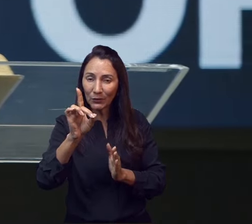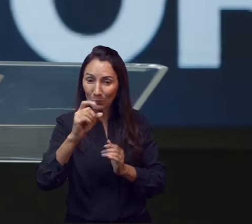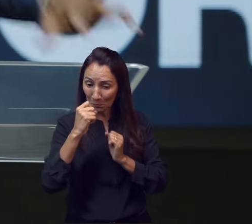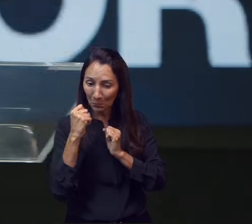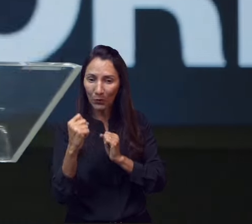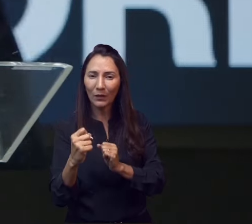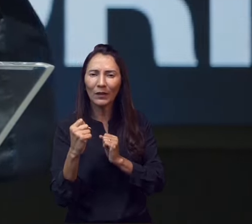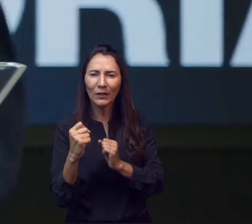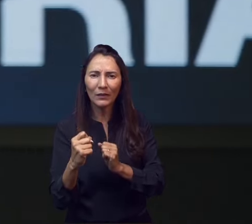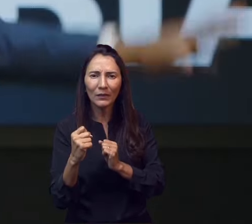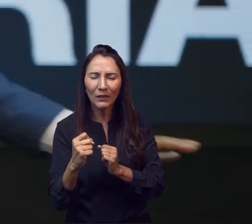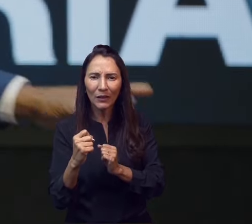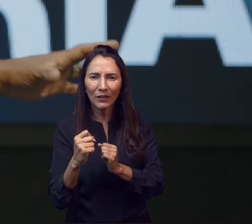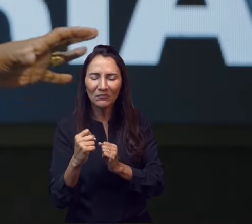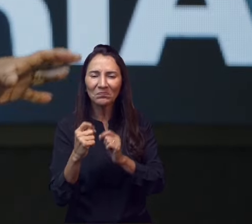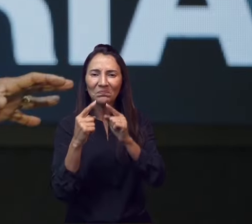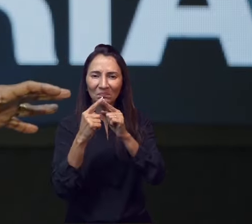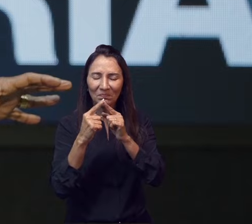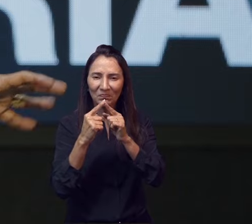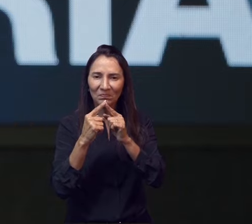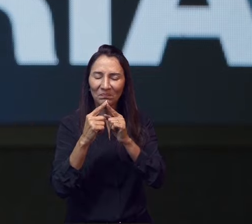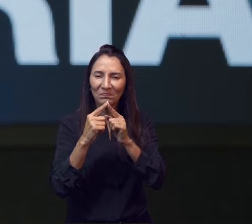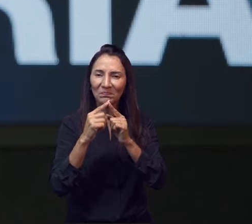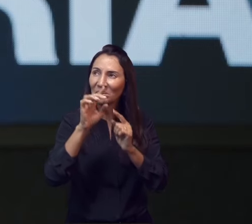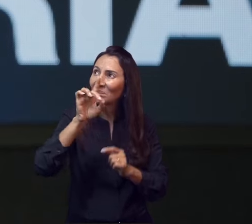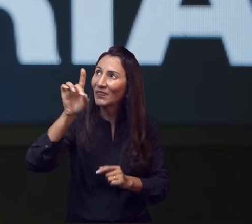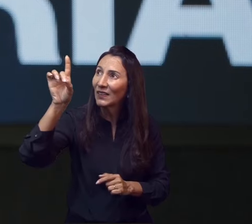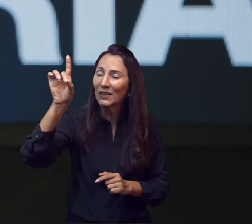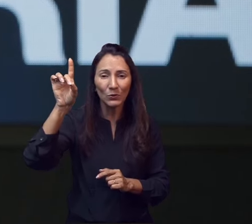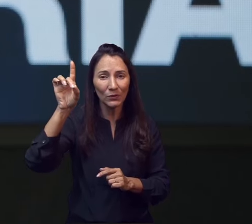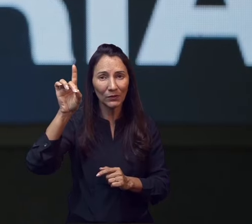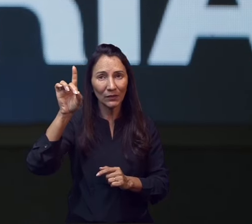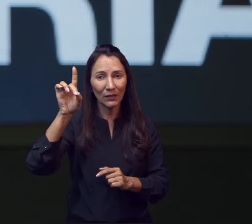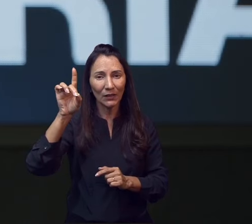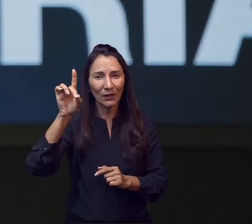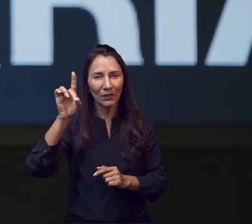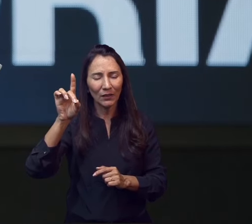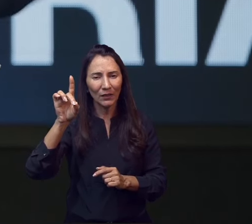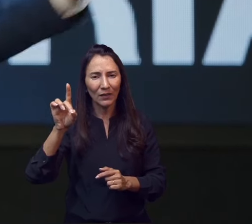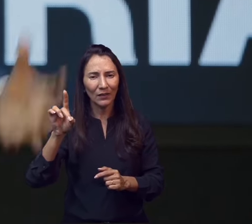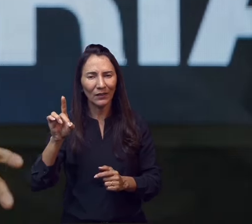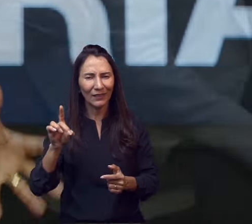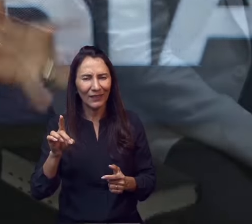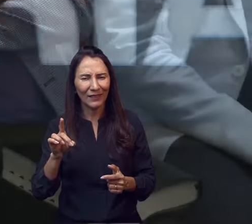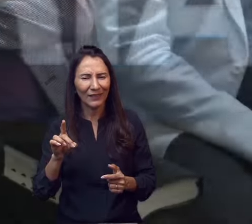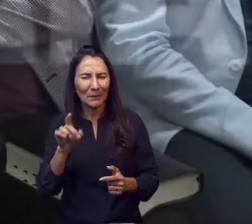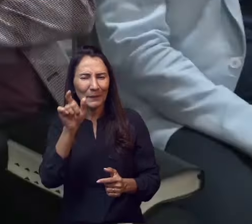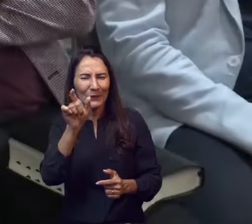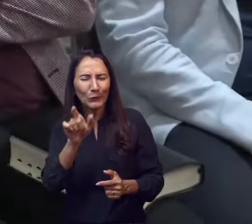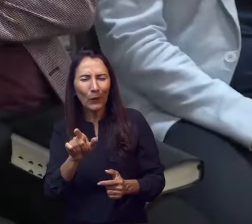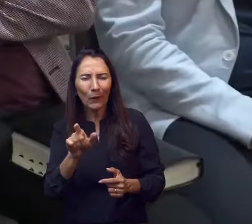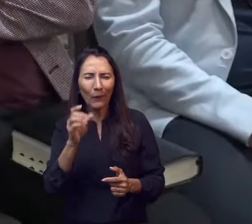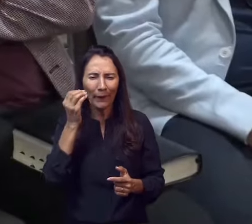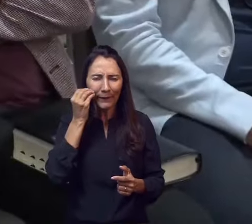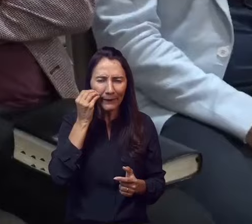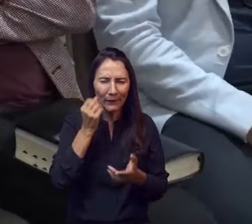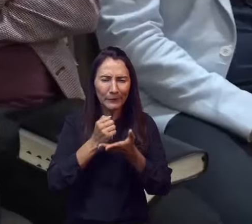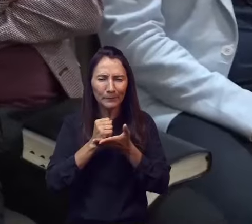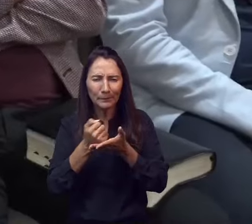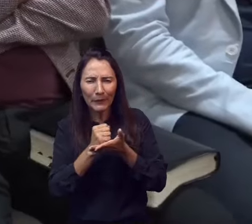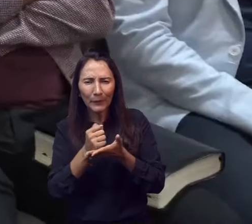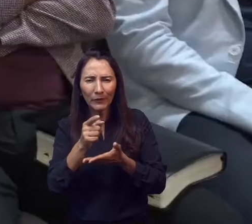poderosamente de Deus ninguém está ou vai ninguém está tentando manipular você